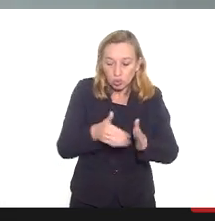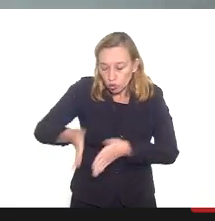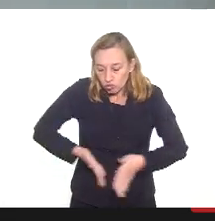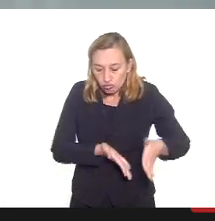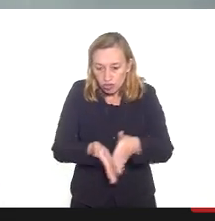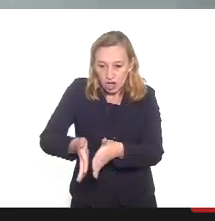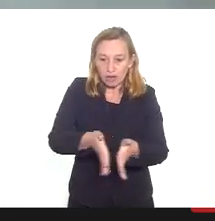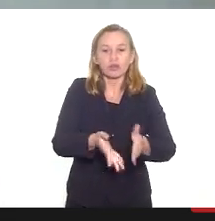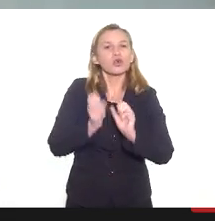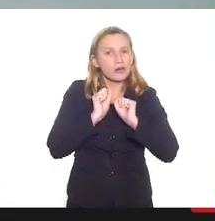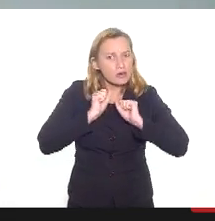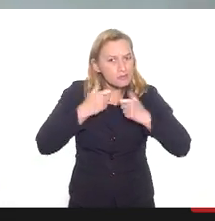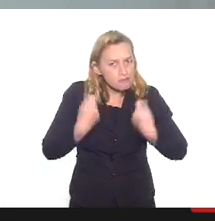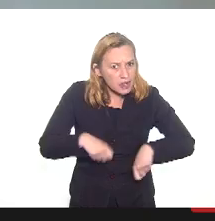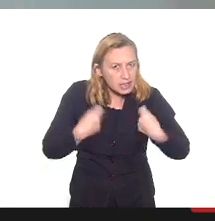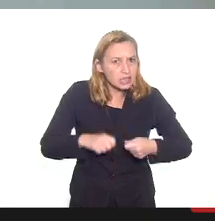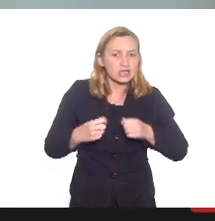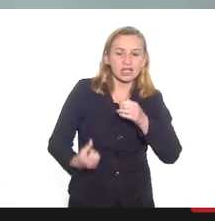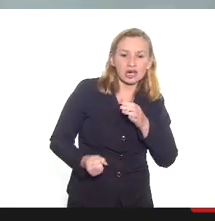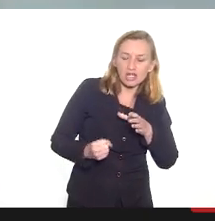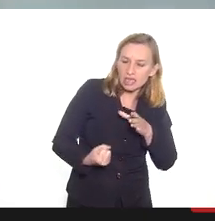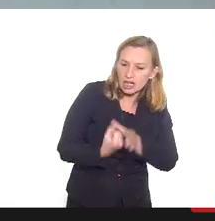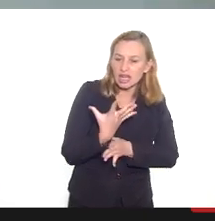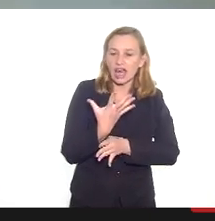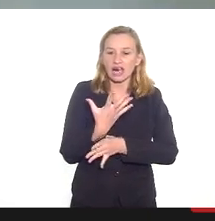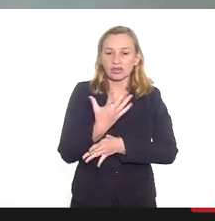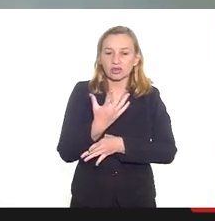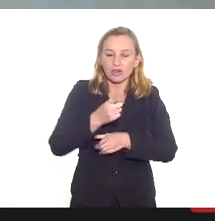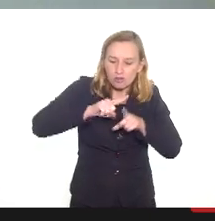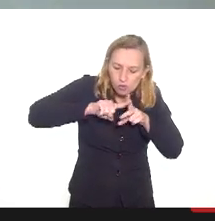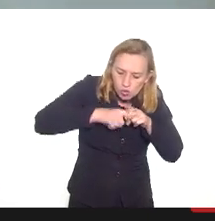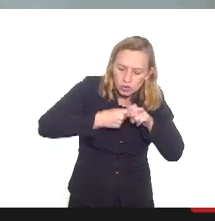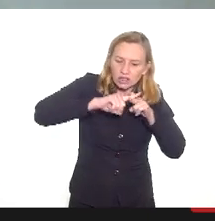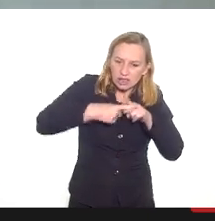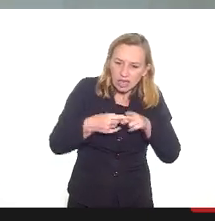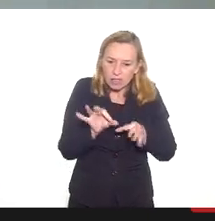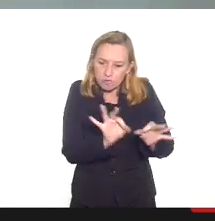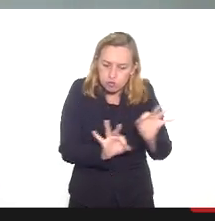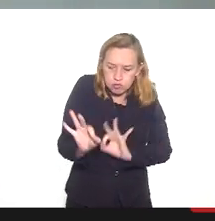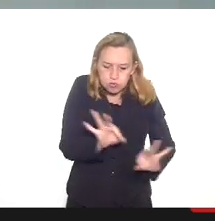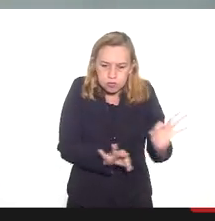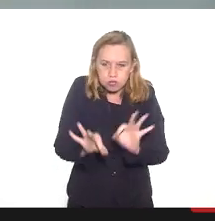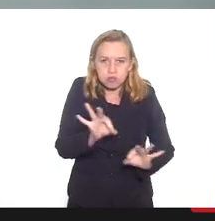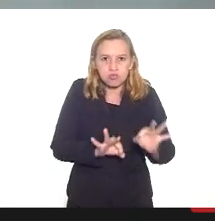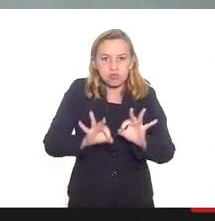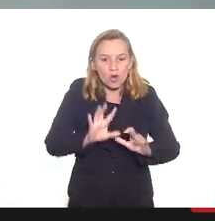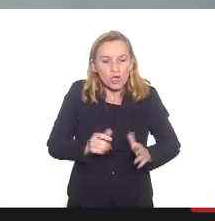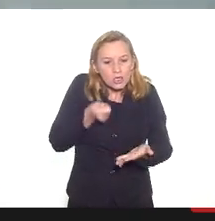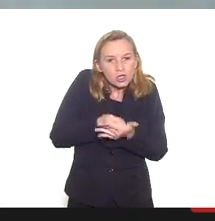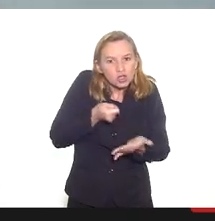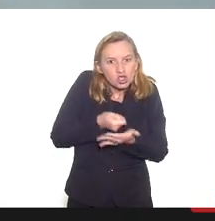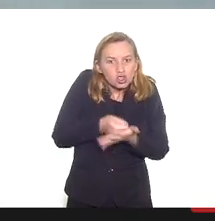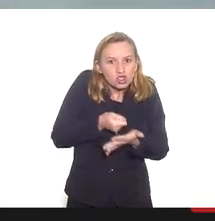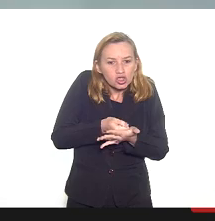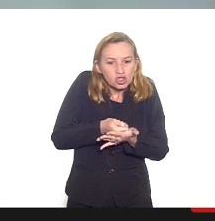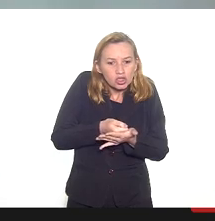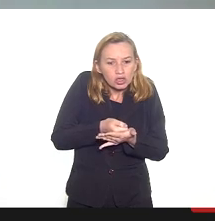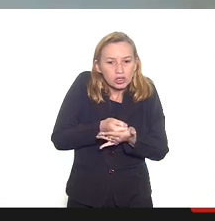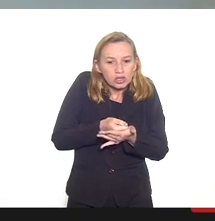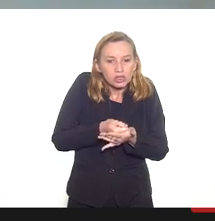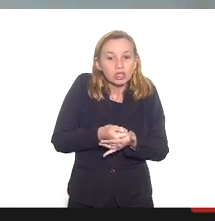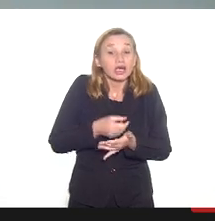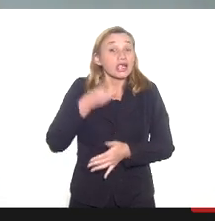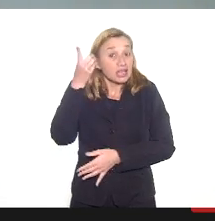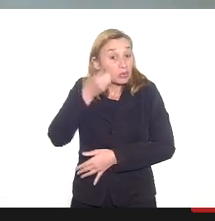caminho que precisa ser construído, afiado para fazer isso e exigir aquilo que a